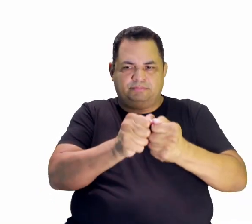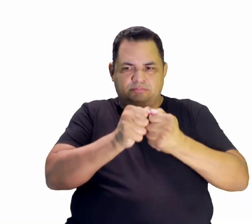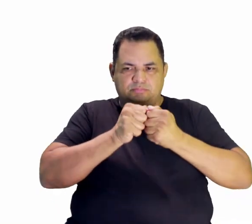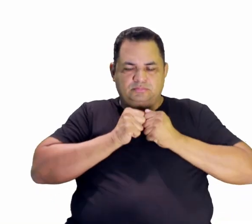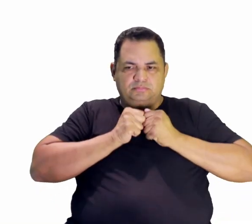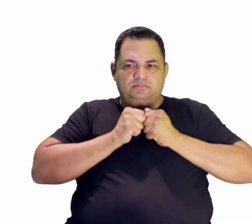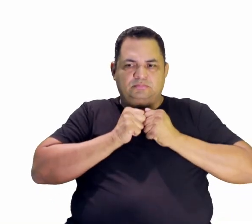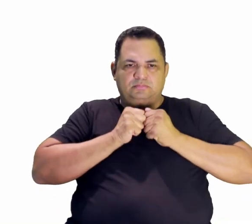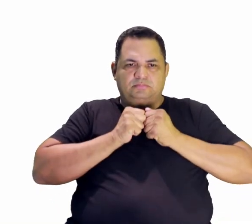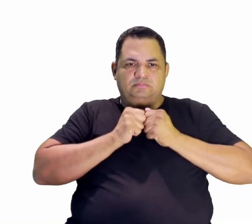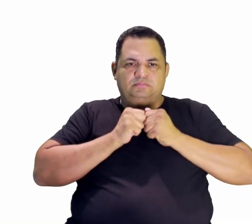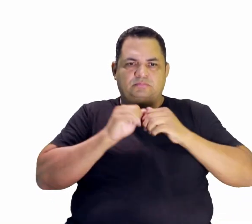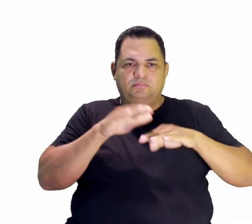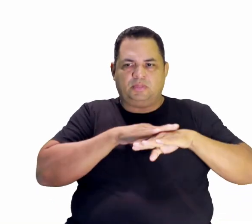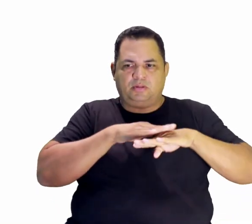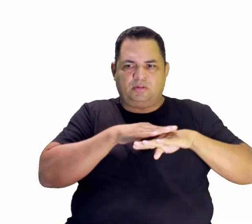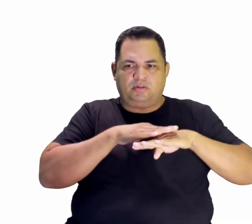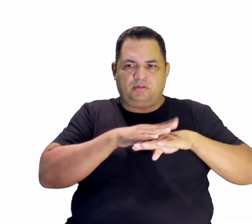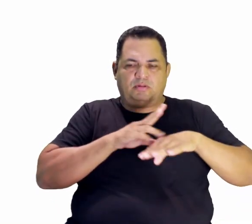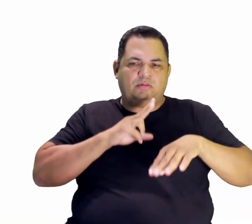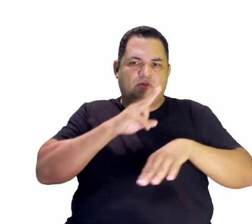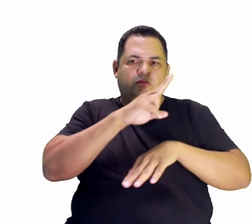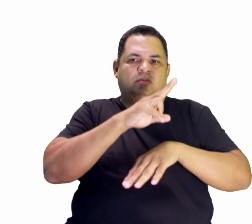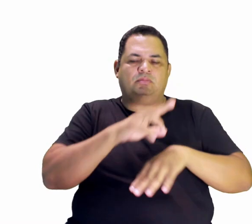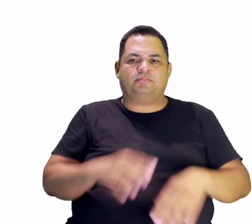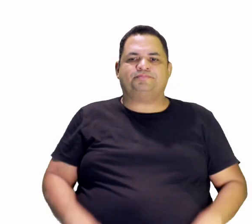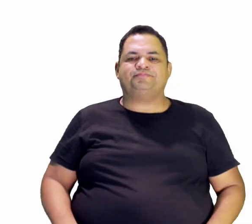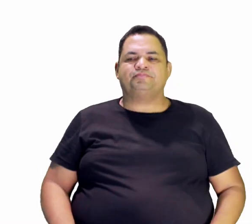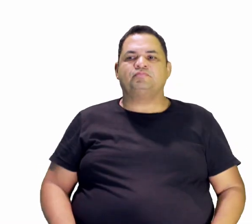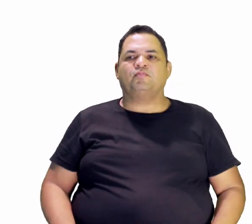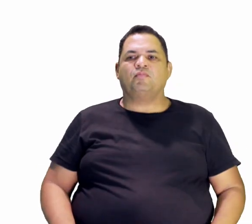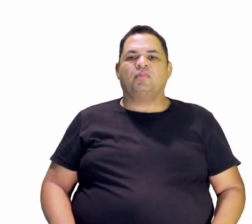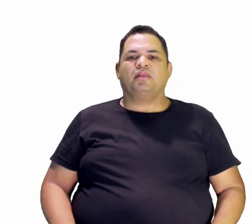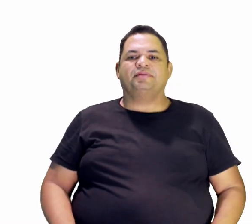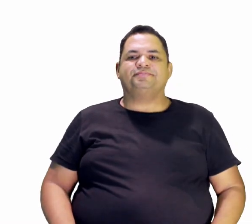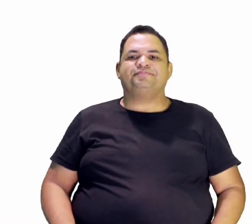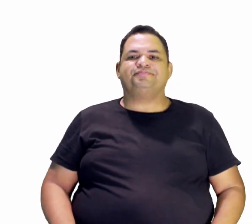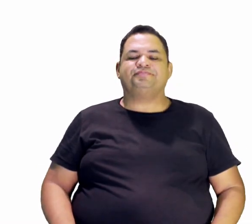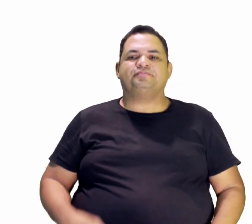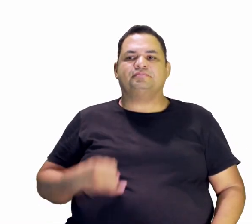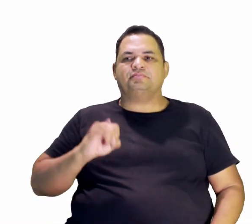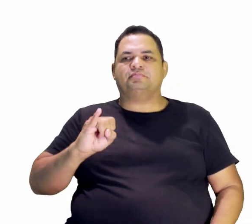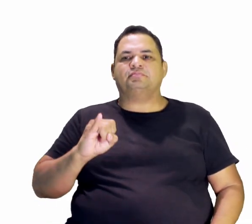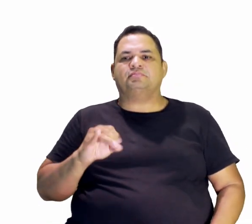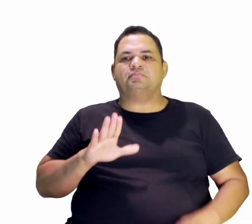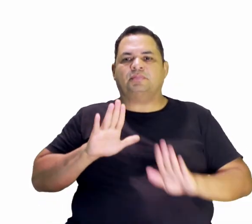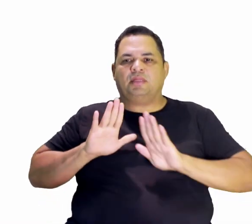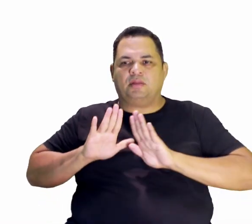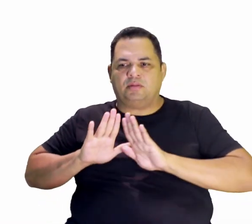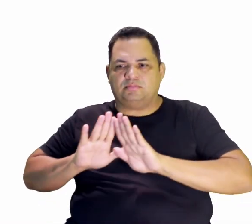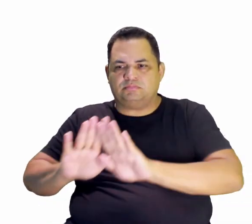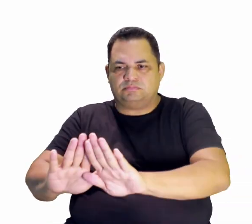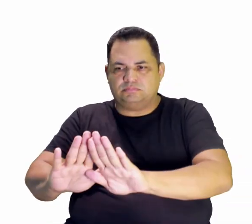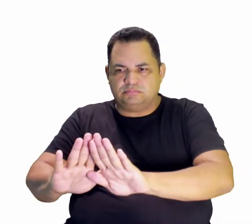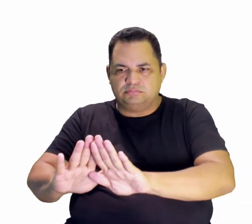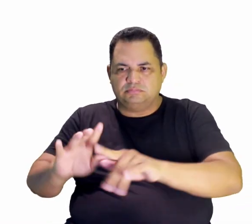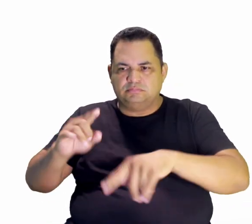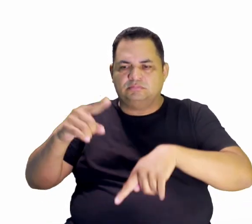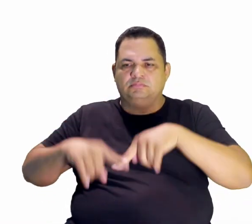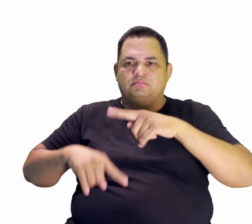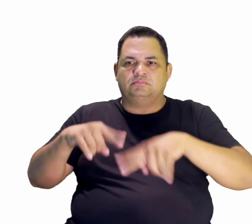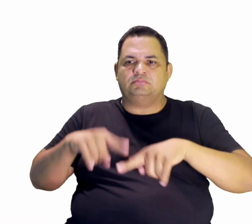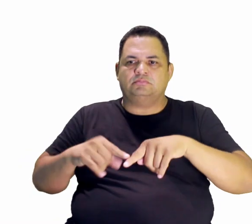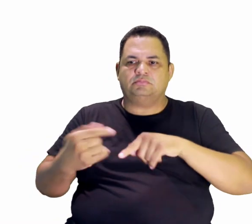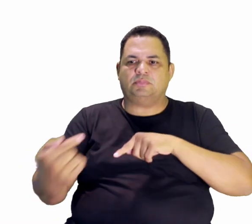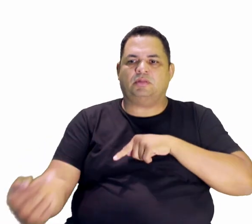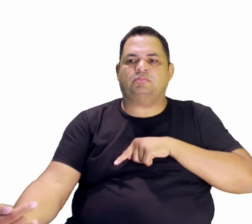a força de atrito aparece aqui em sentido oposto. Tá? Aqui, se você está empurrando o mesmo objeto, a força de